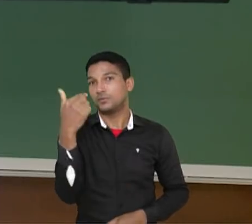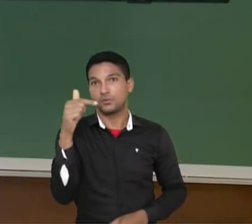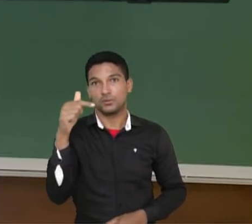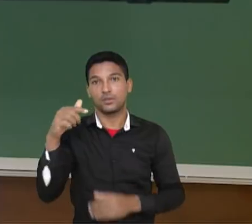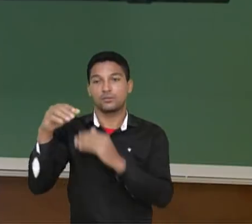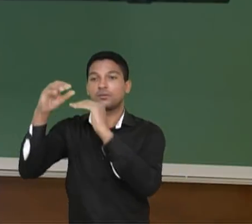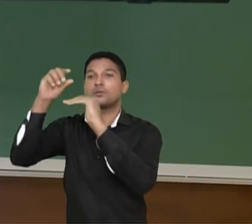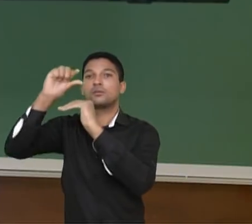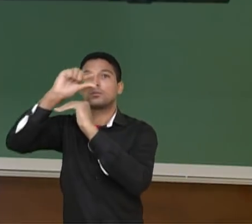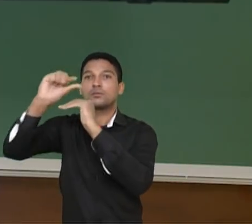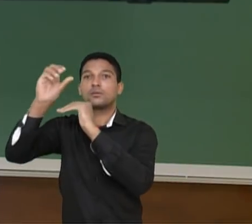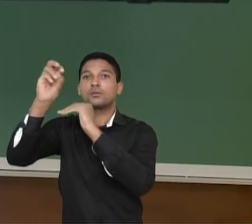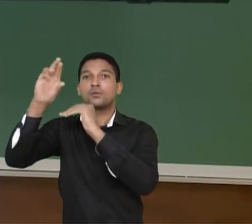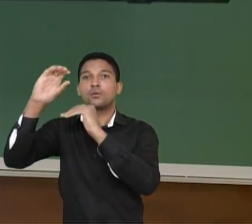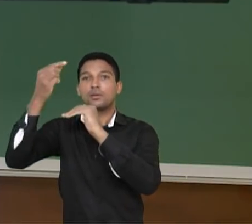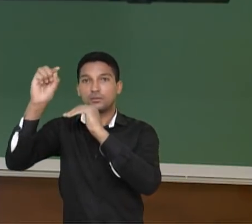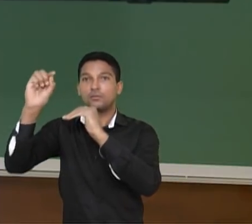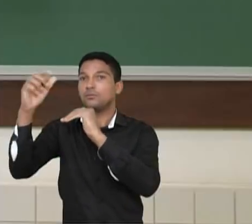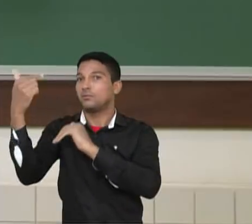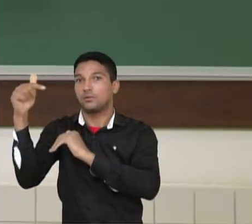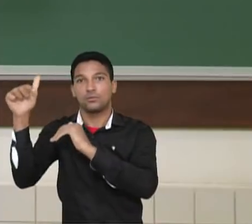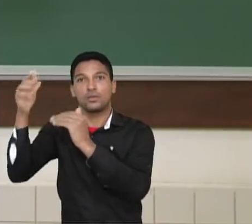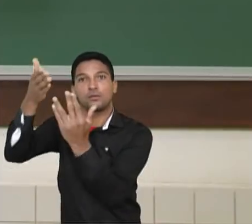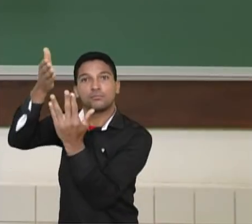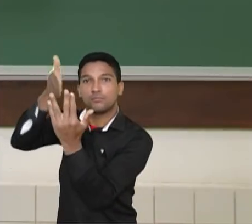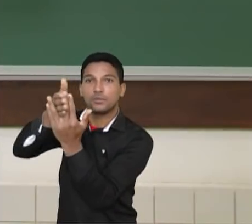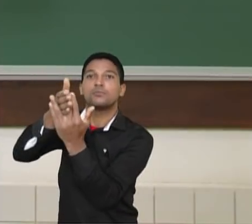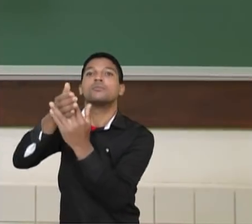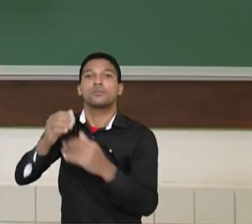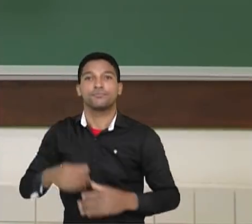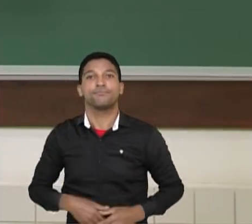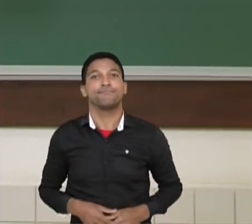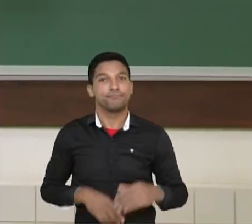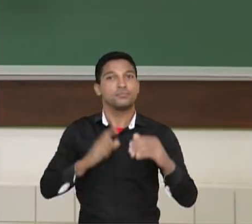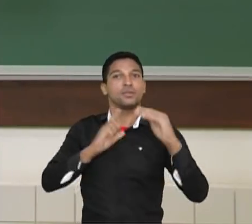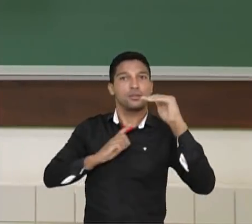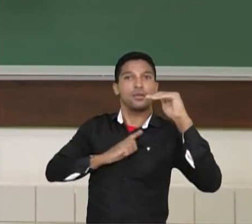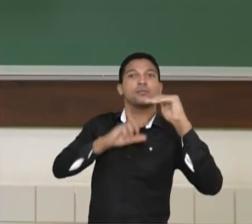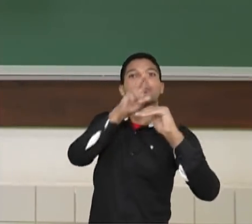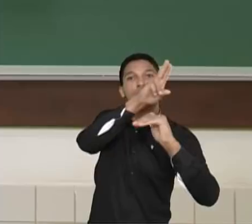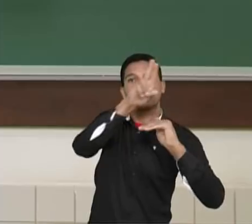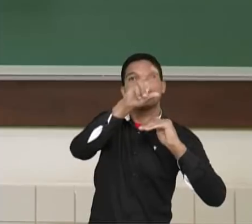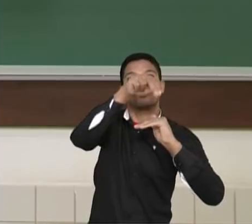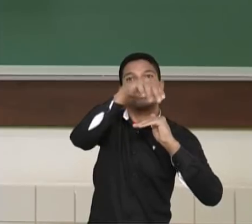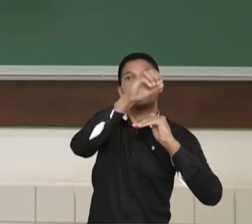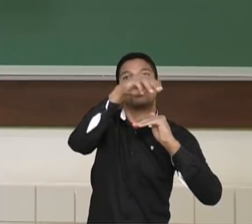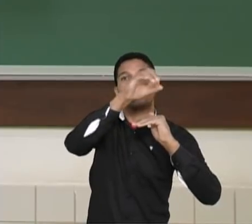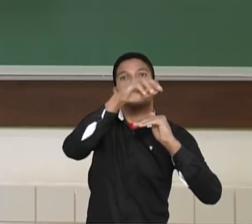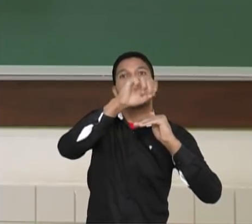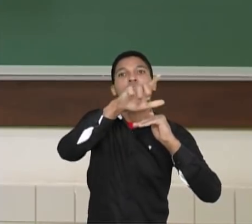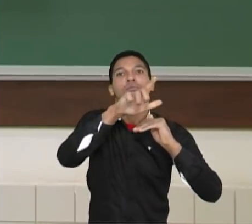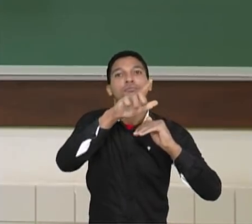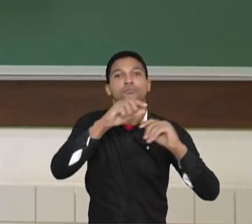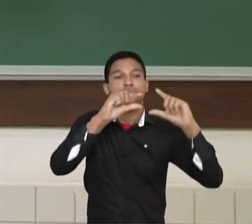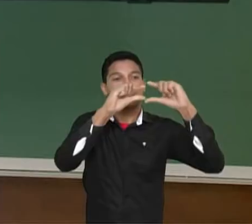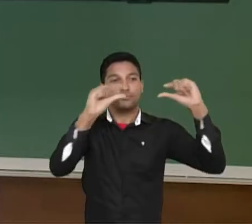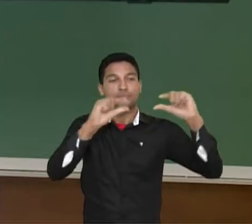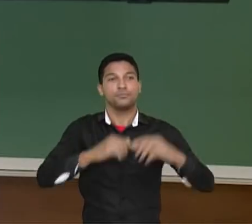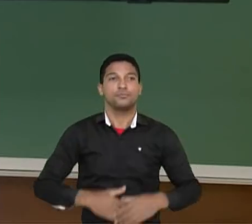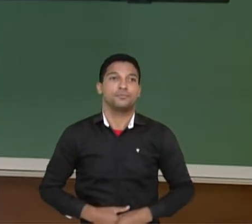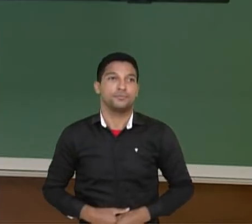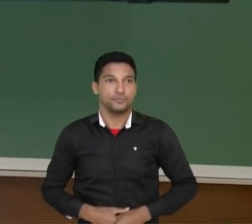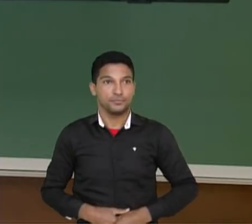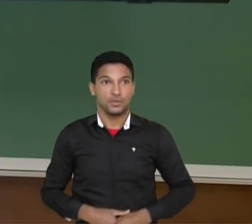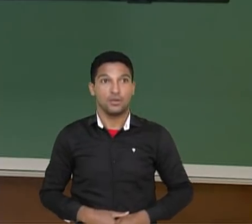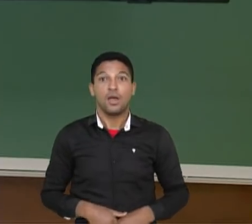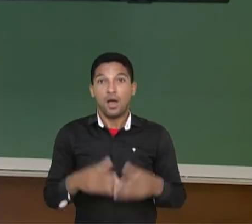nem período, ok? Então, vamos dar sequência aqui. Gostaria que você reparasse comigo agora, analisasse esse trecho